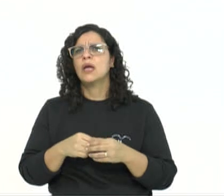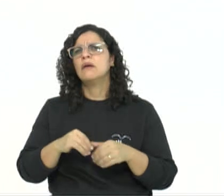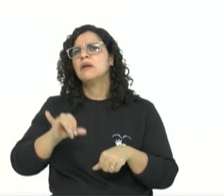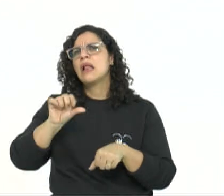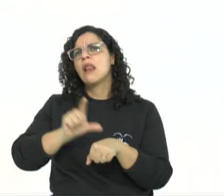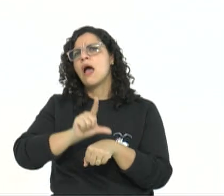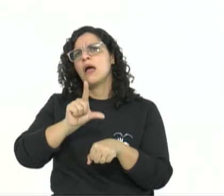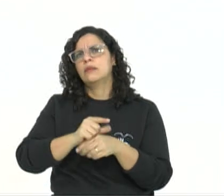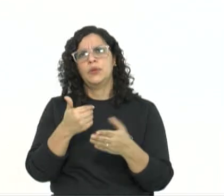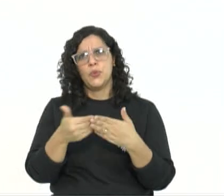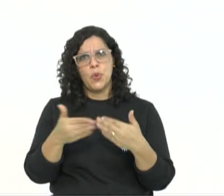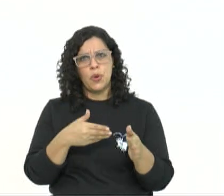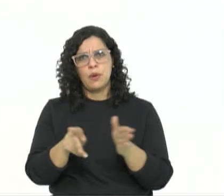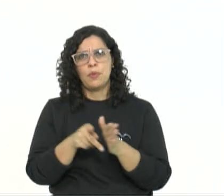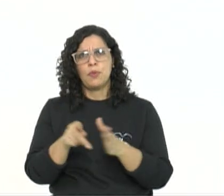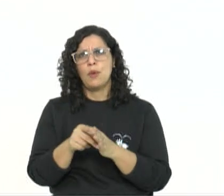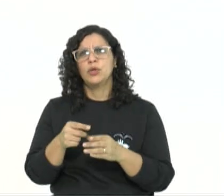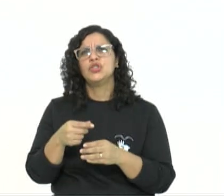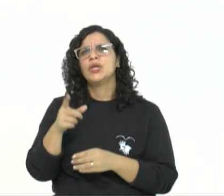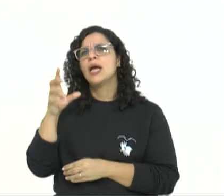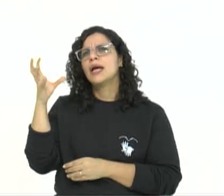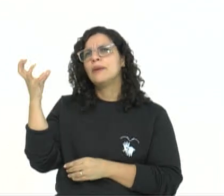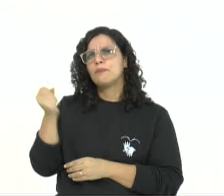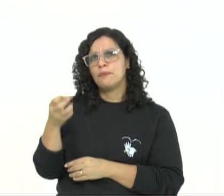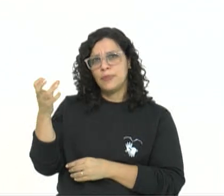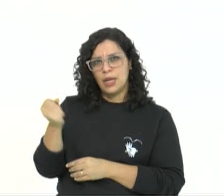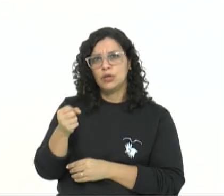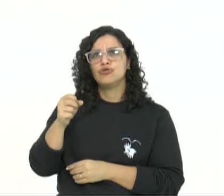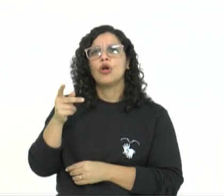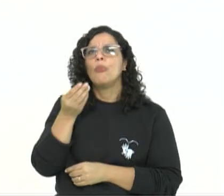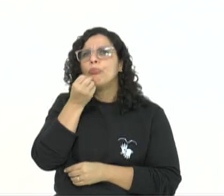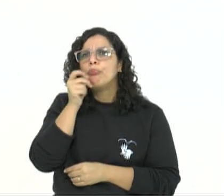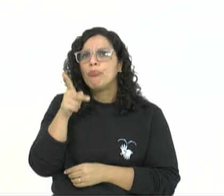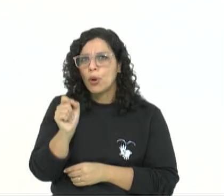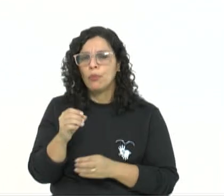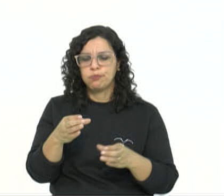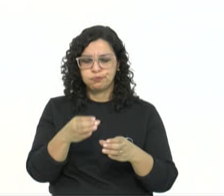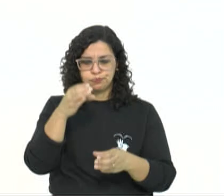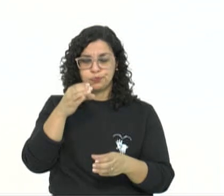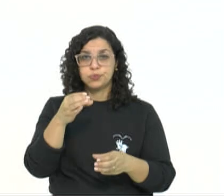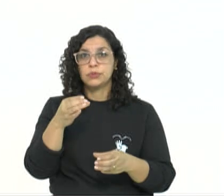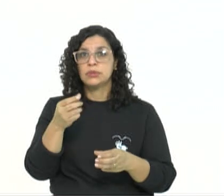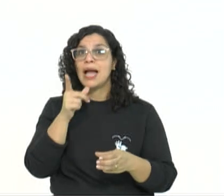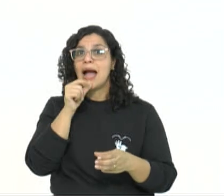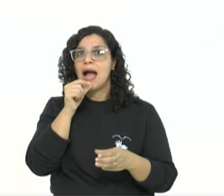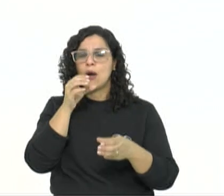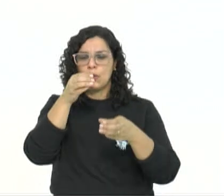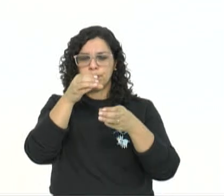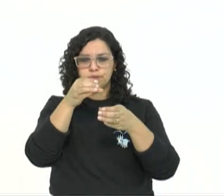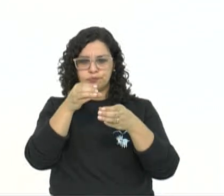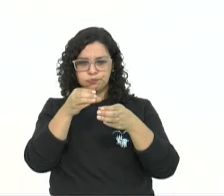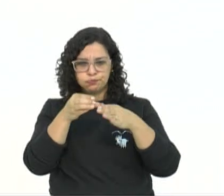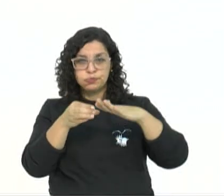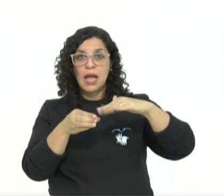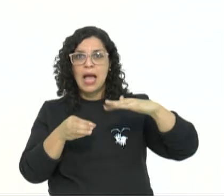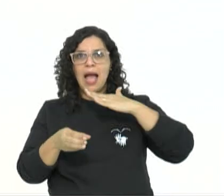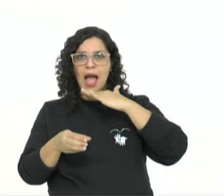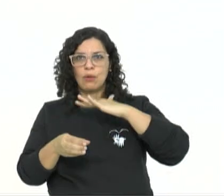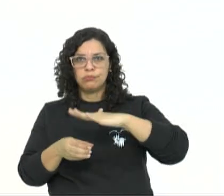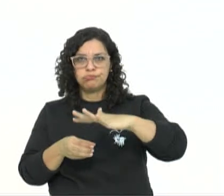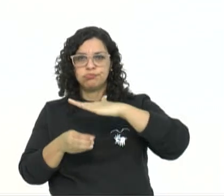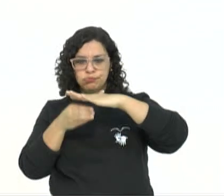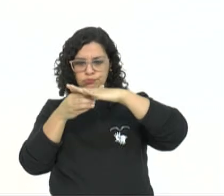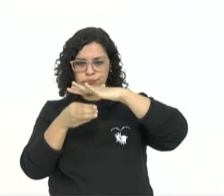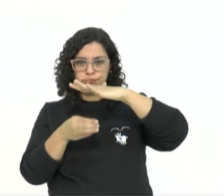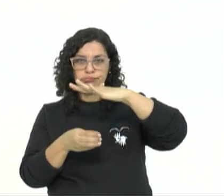né, de leite, por exemplo, de leite em pó. Submersa na água em um lago. Ela está em equilíbrio,